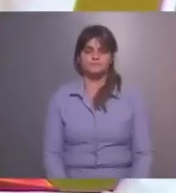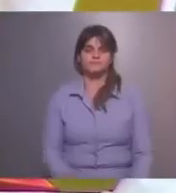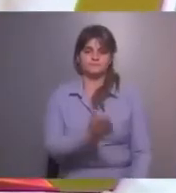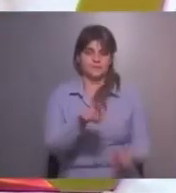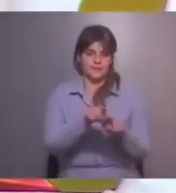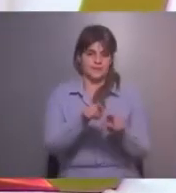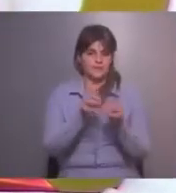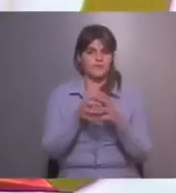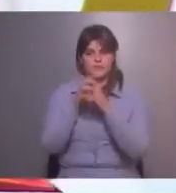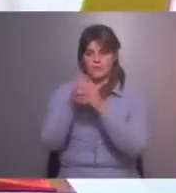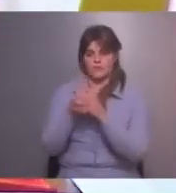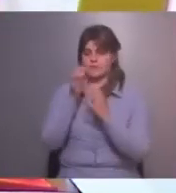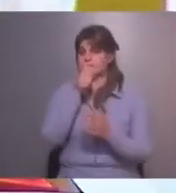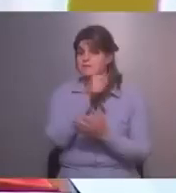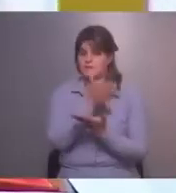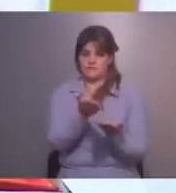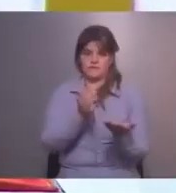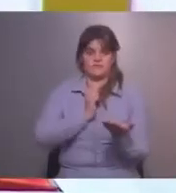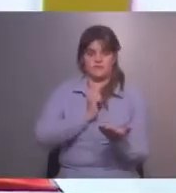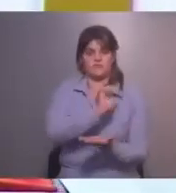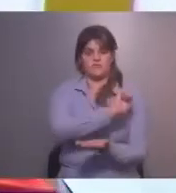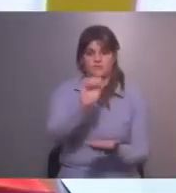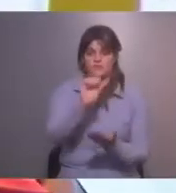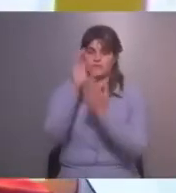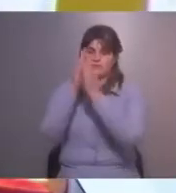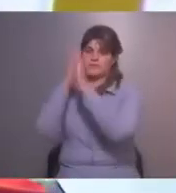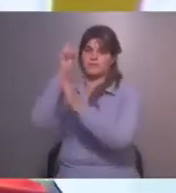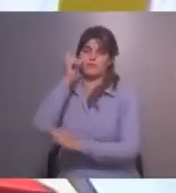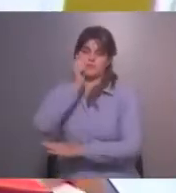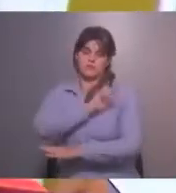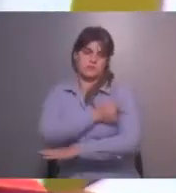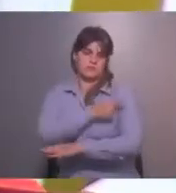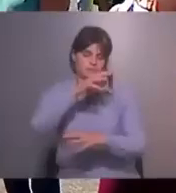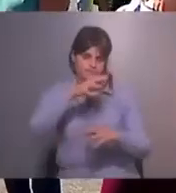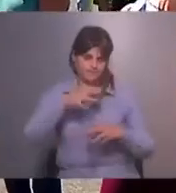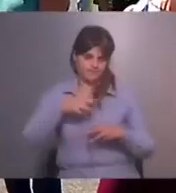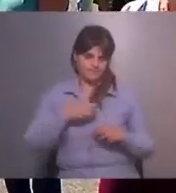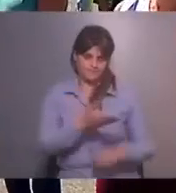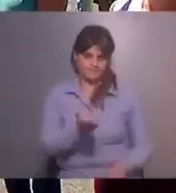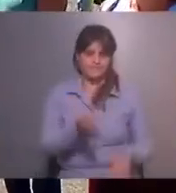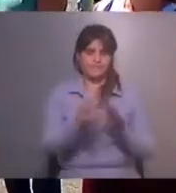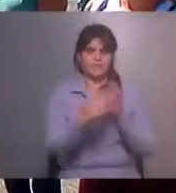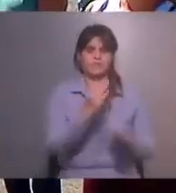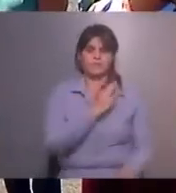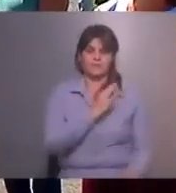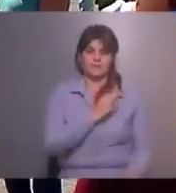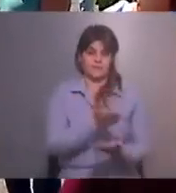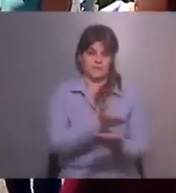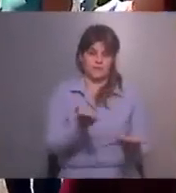Orai, irmãos, para que este meu e vosso sacrifício seja aceito por Deus Pai Todo-Poderoso. Receba o Senhor, Senhor, este sacrifício